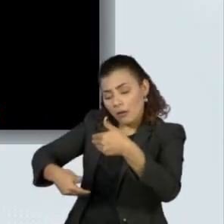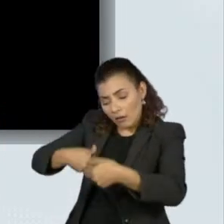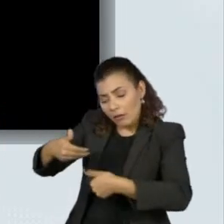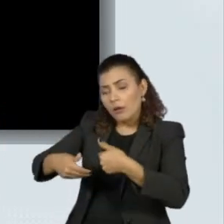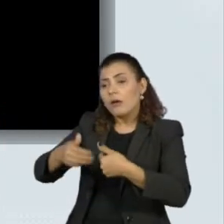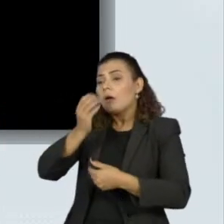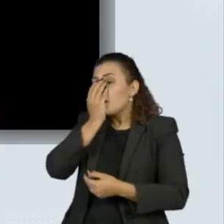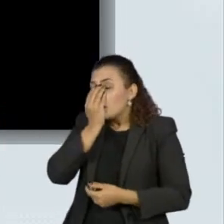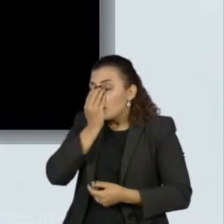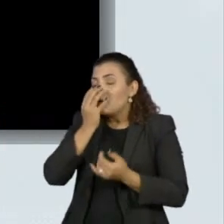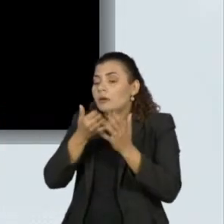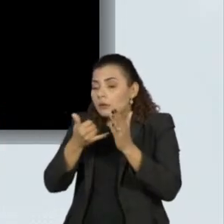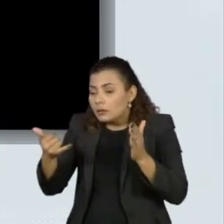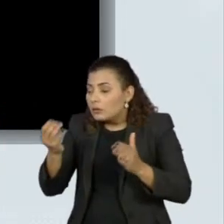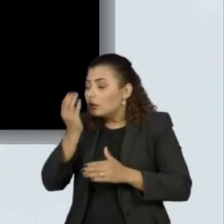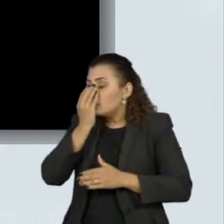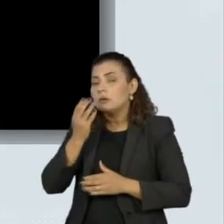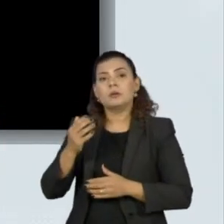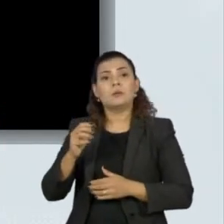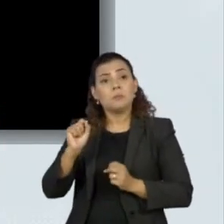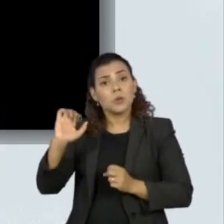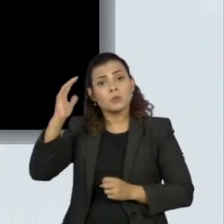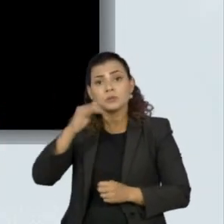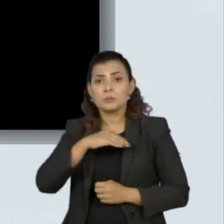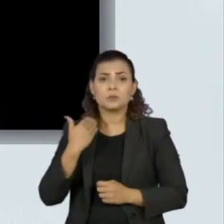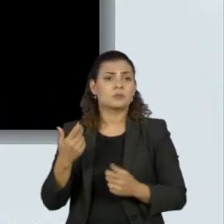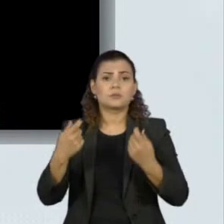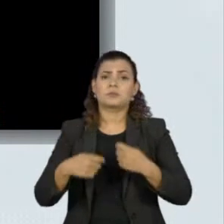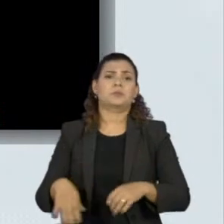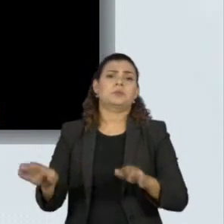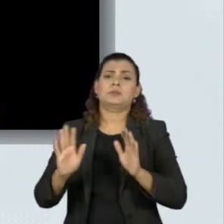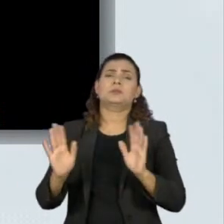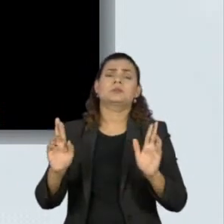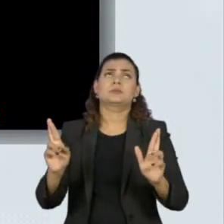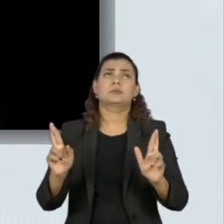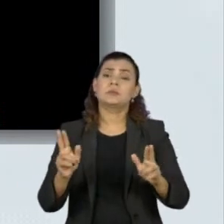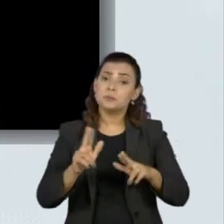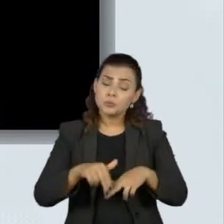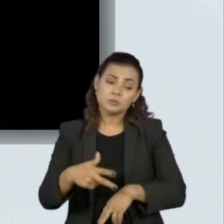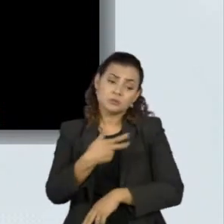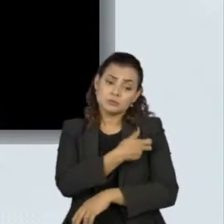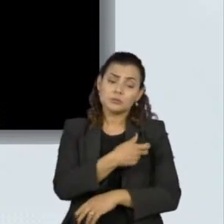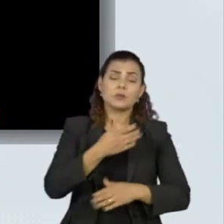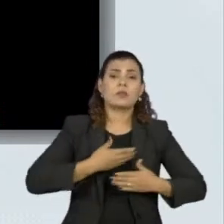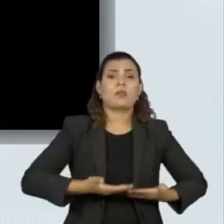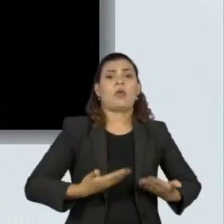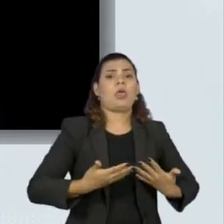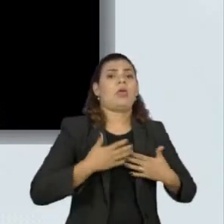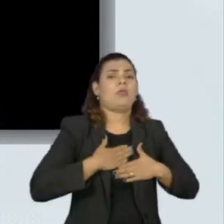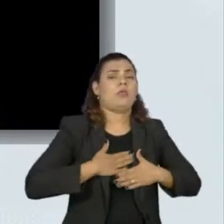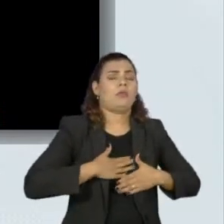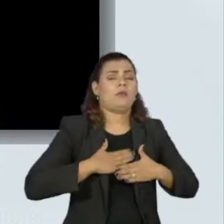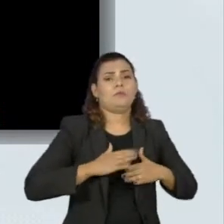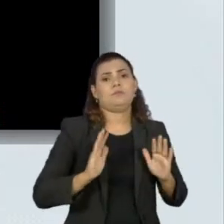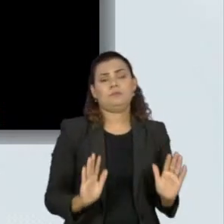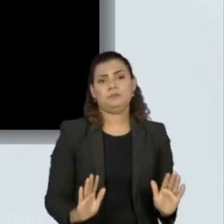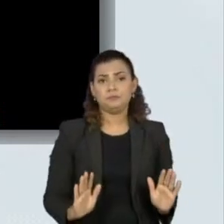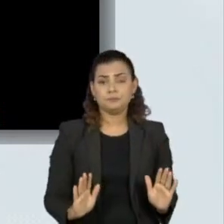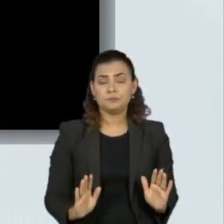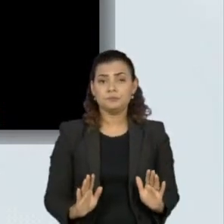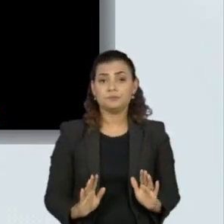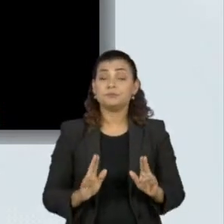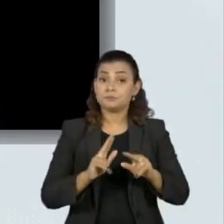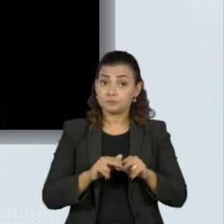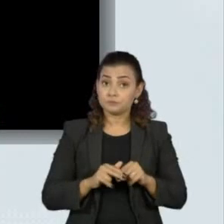de um respirador ou até que faleçam. E o que dá para prever? Se isto é nessa condição, que é